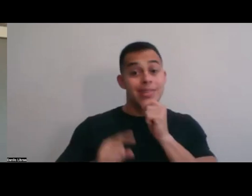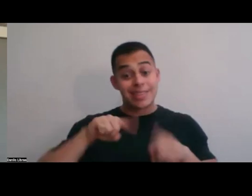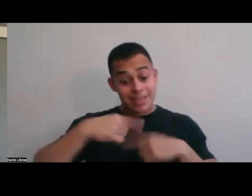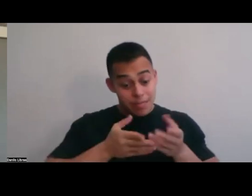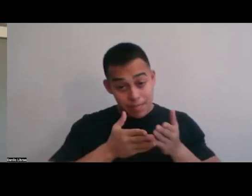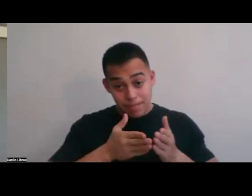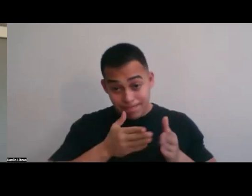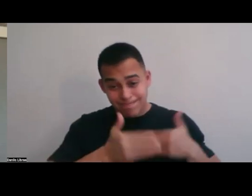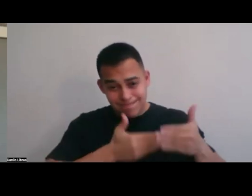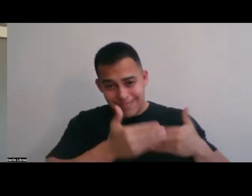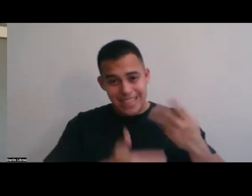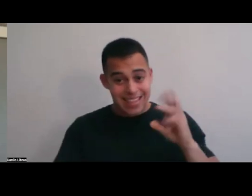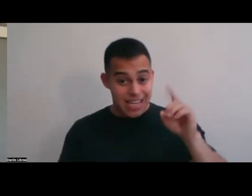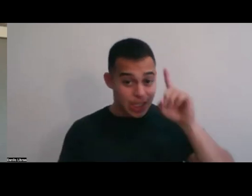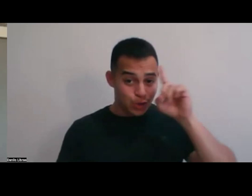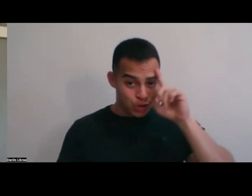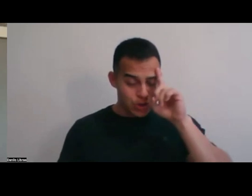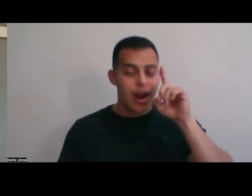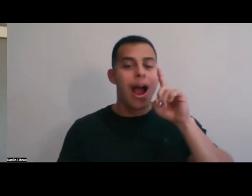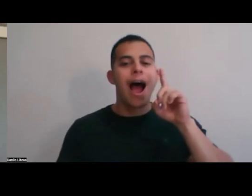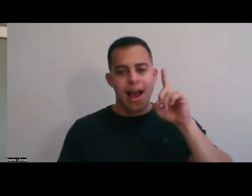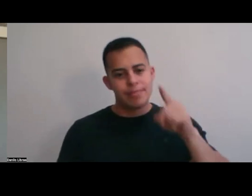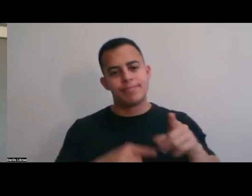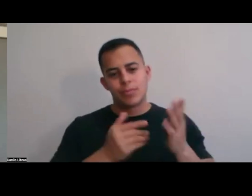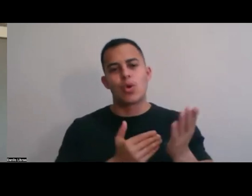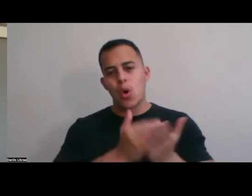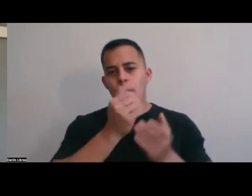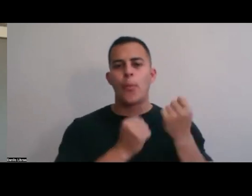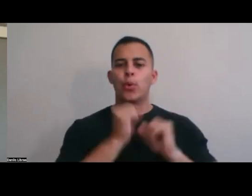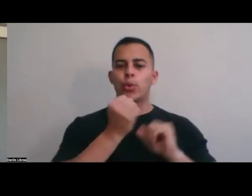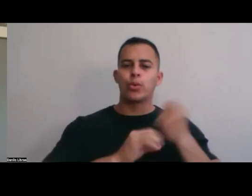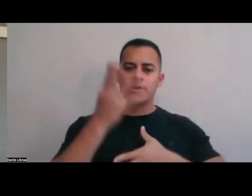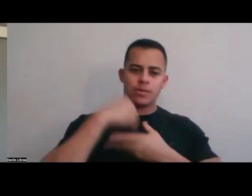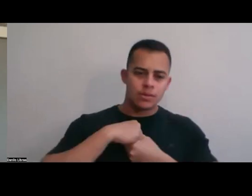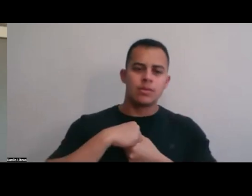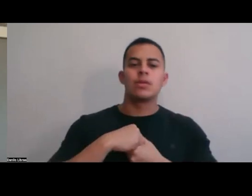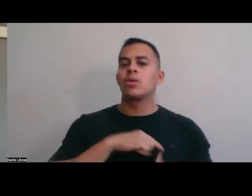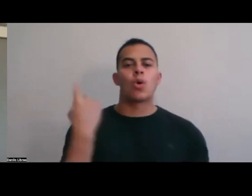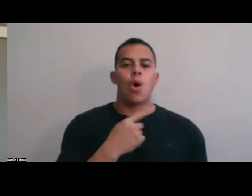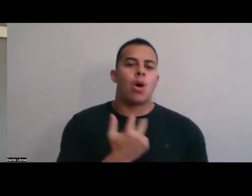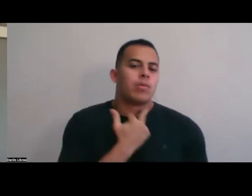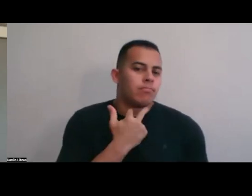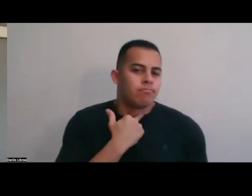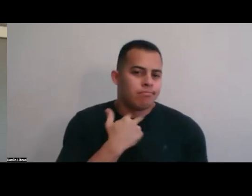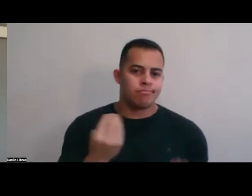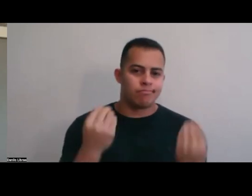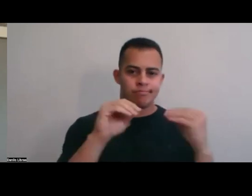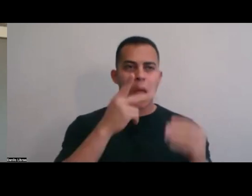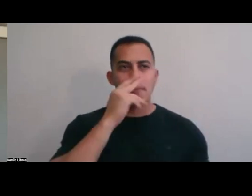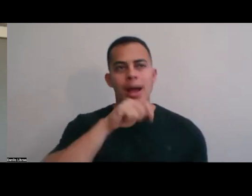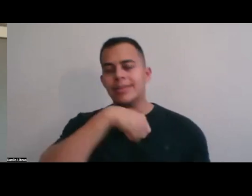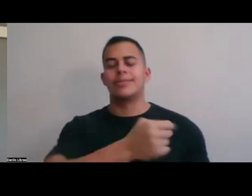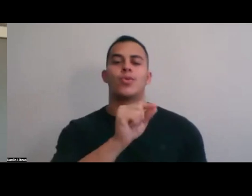de 30 dias de vida pós-natal que eles passam a produzir. Então, a gente não pode colocar, né, como se fosse um efeito